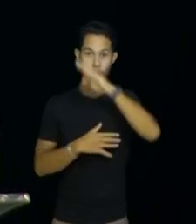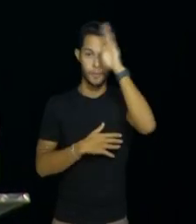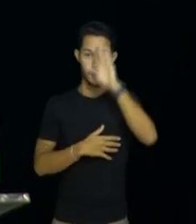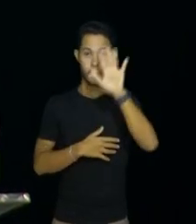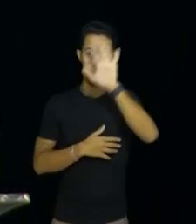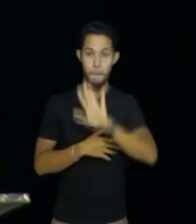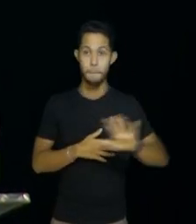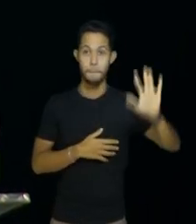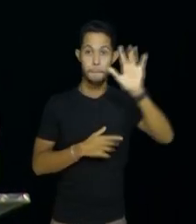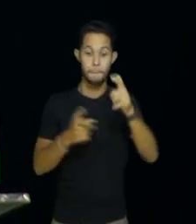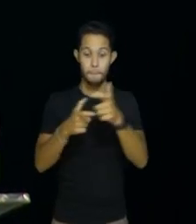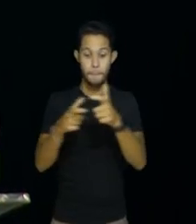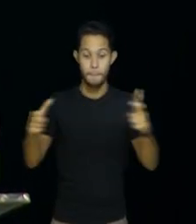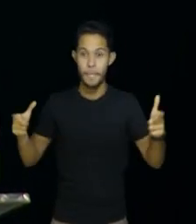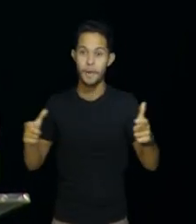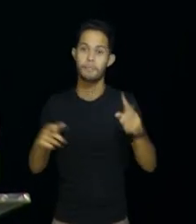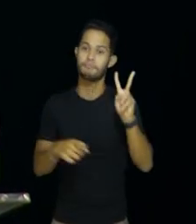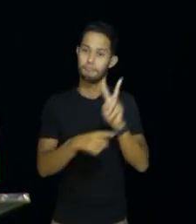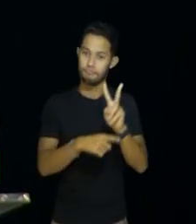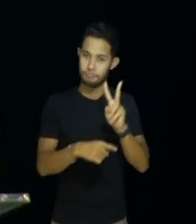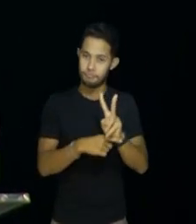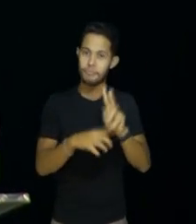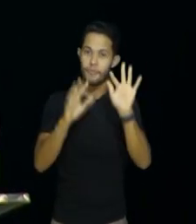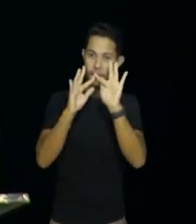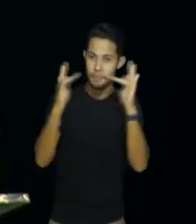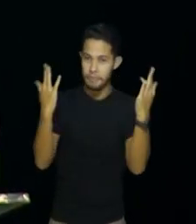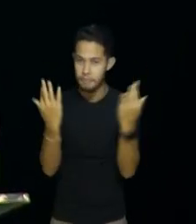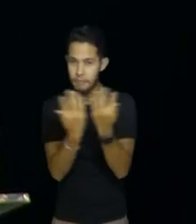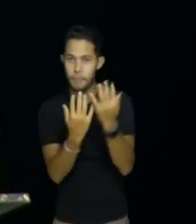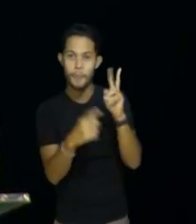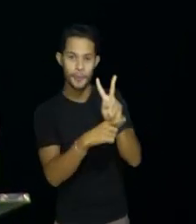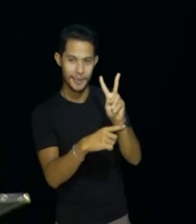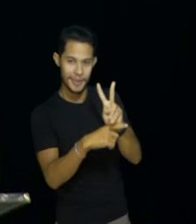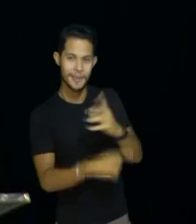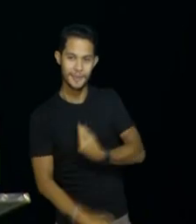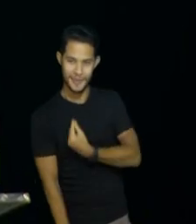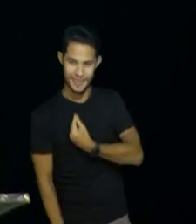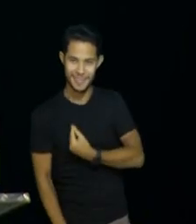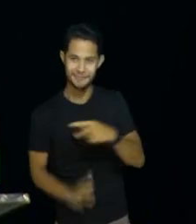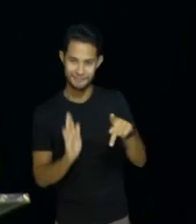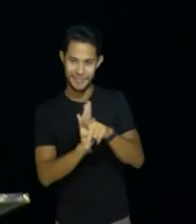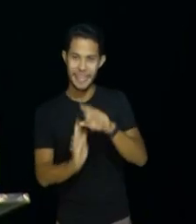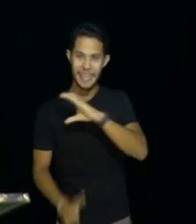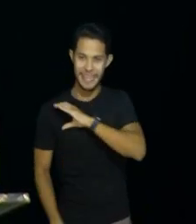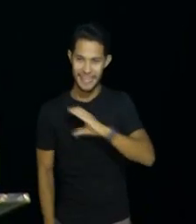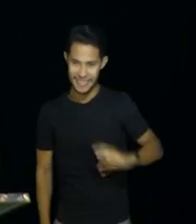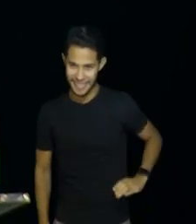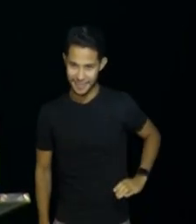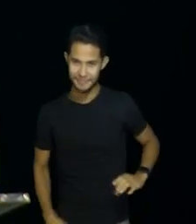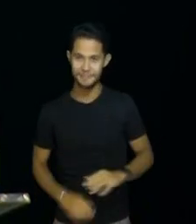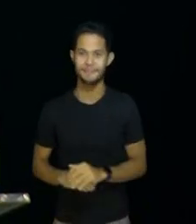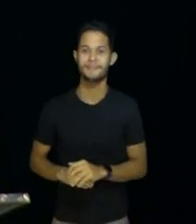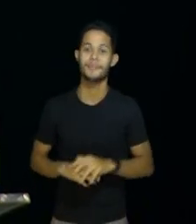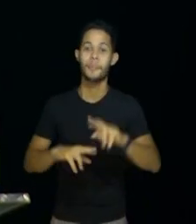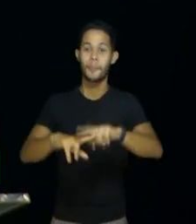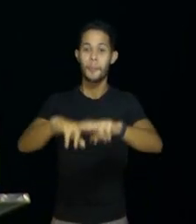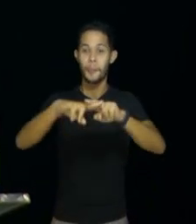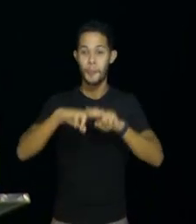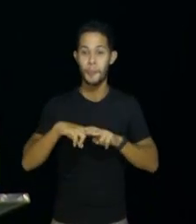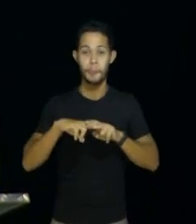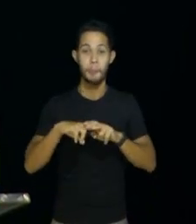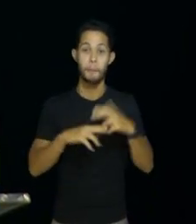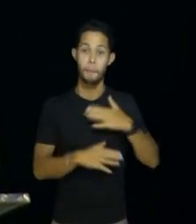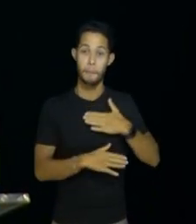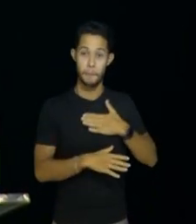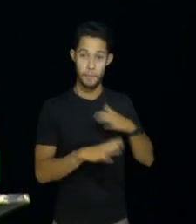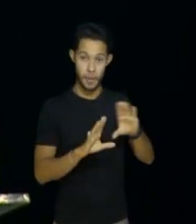em defesa da família. E aí, nesse sentido, que nós estamos apresentando, minha equipe já está